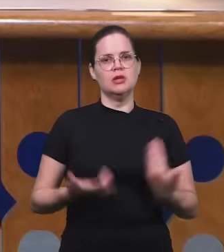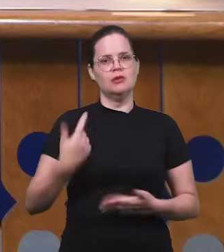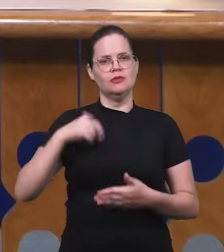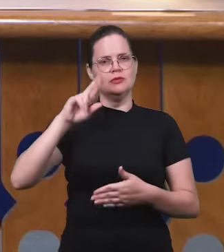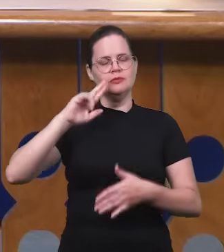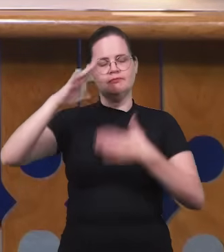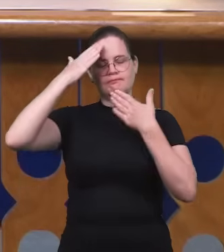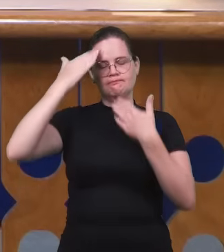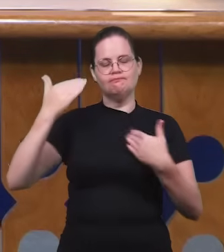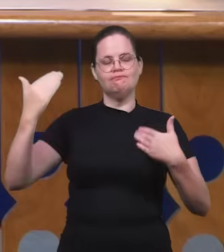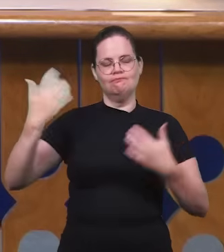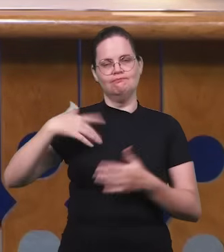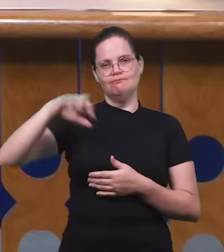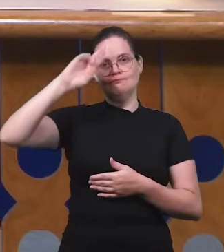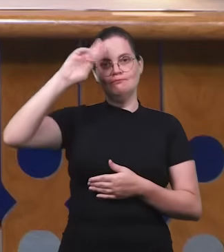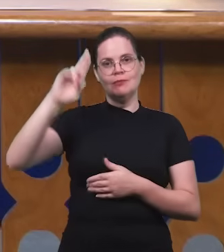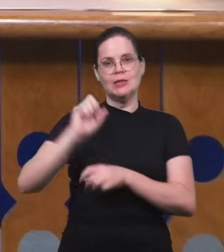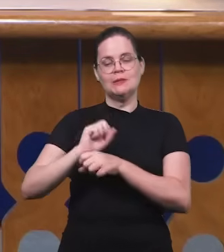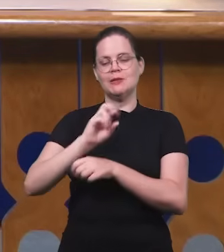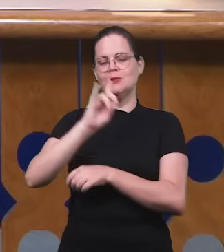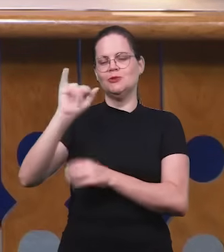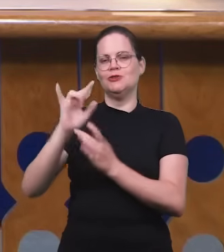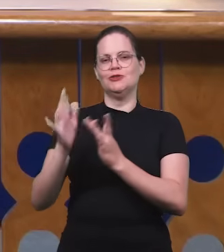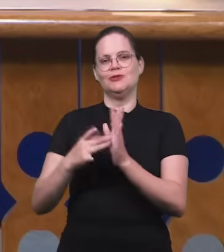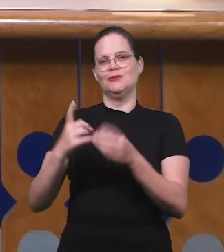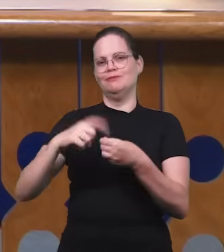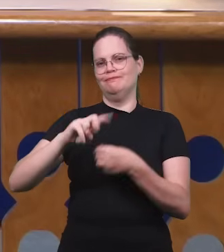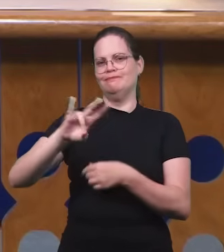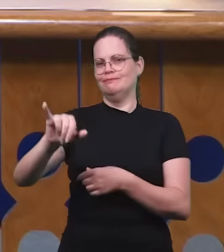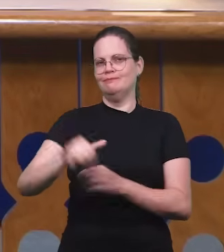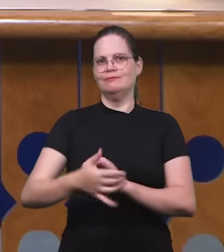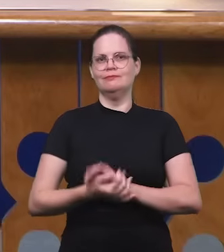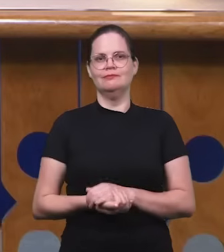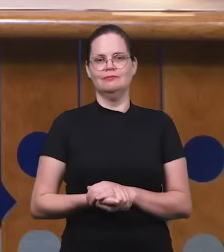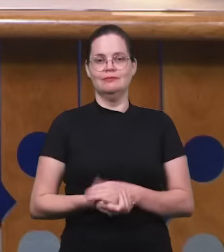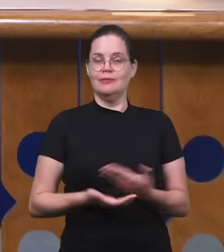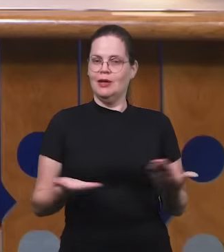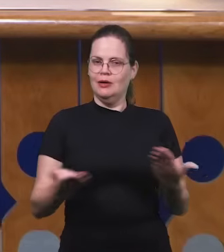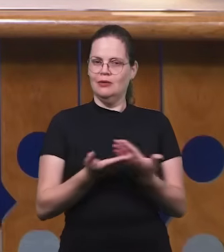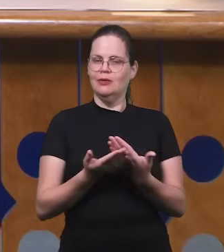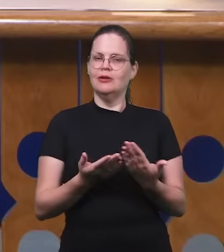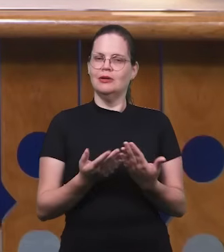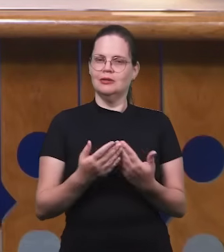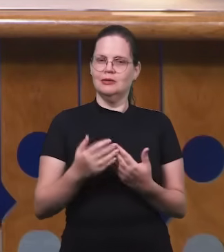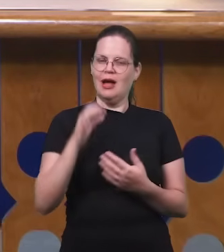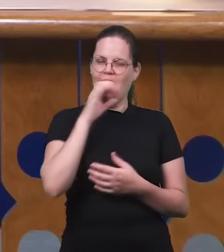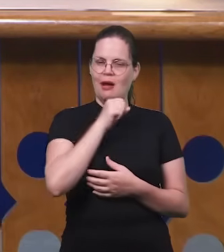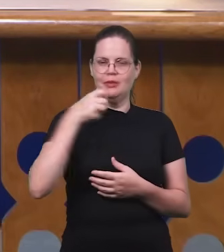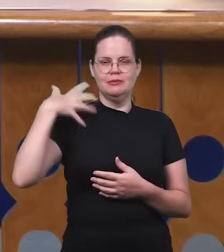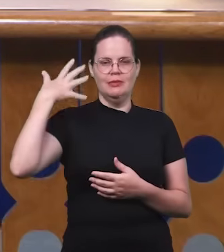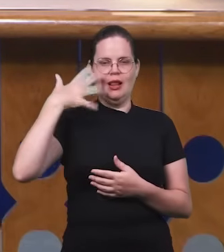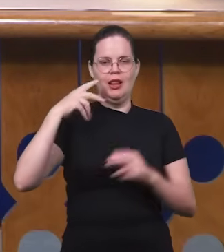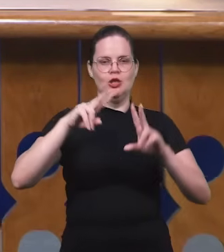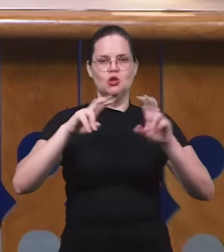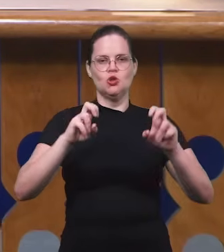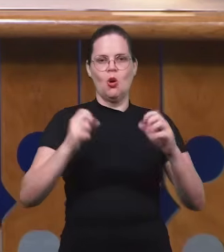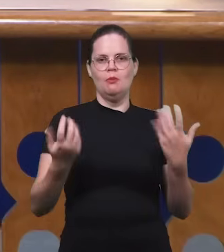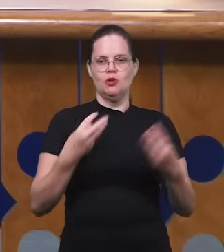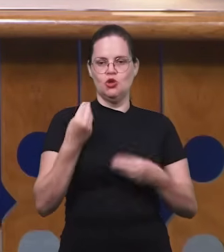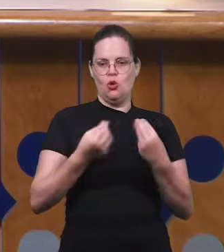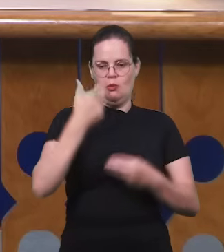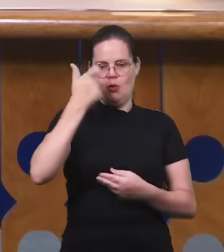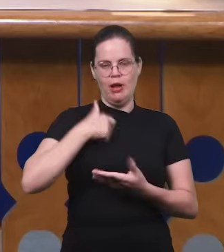gratidão, esperando o grande dia da volta do Senhor Jesus. Fica essa breve palavra aqui sobre a posição